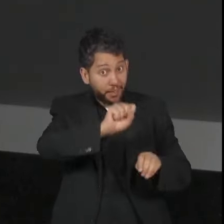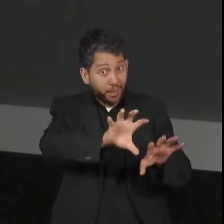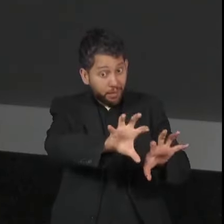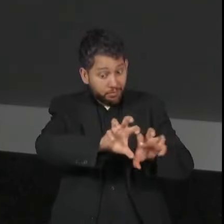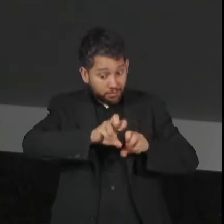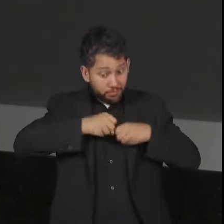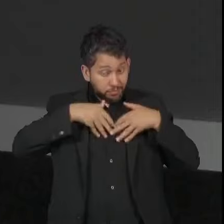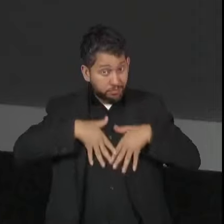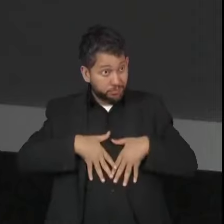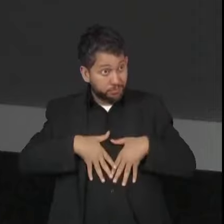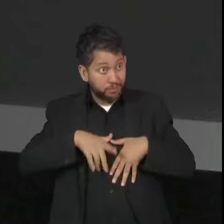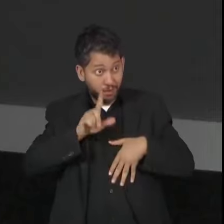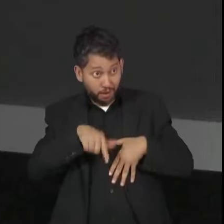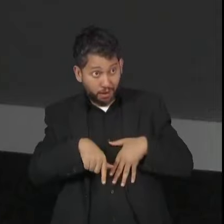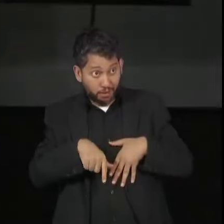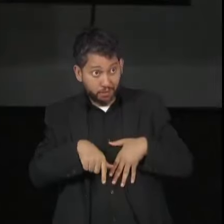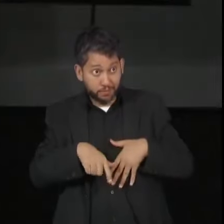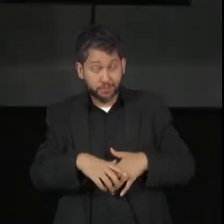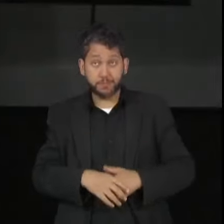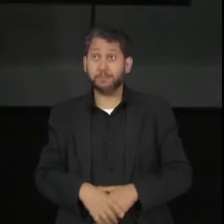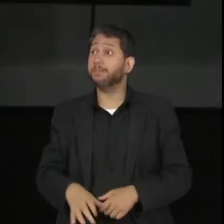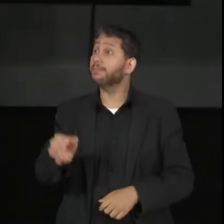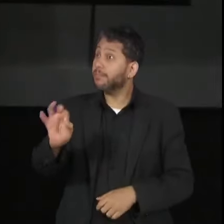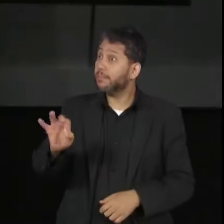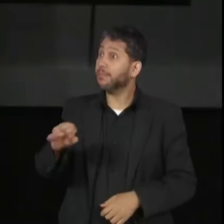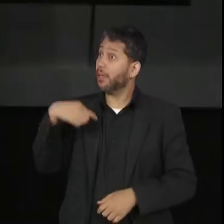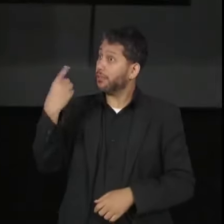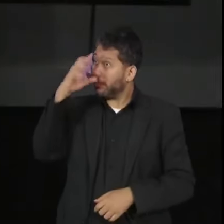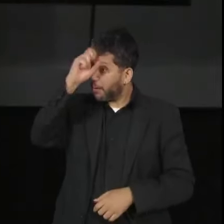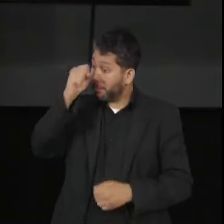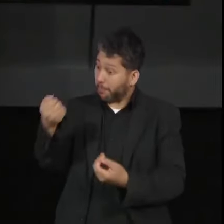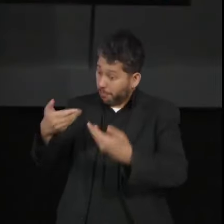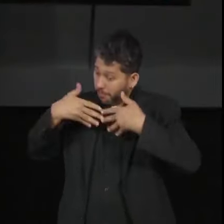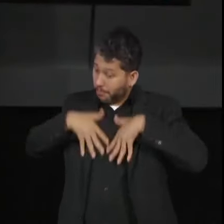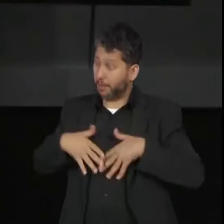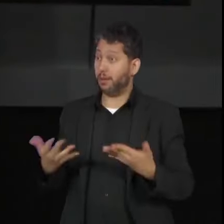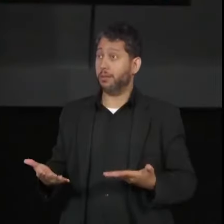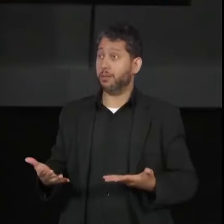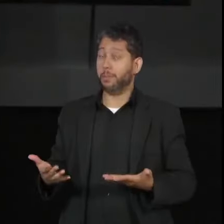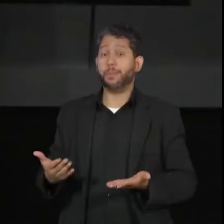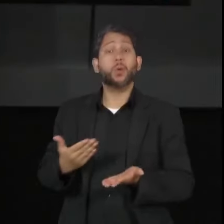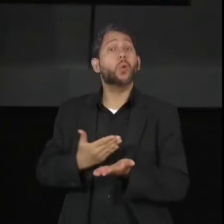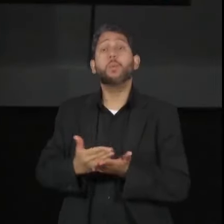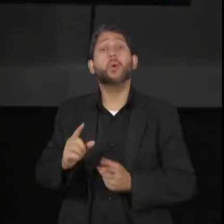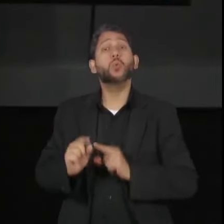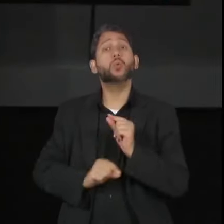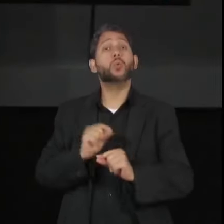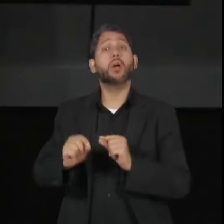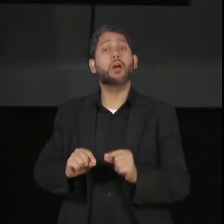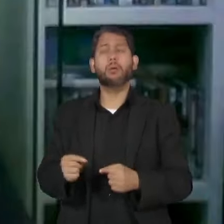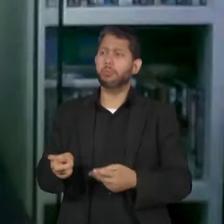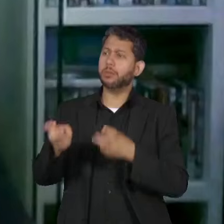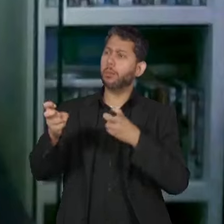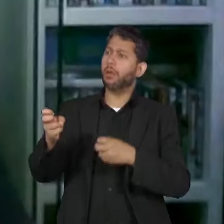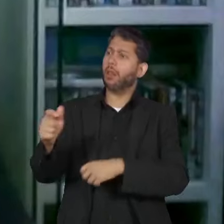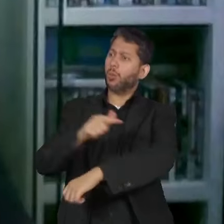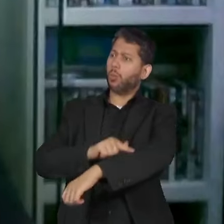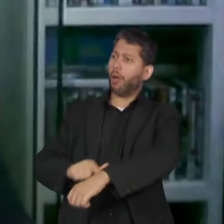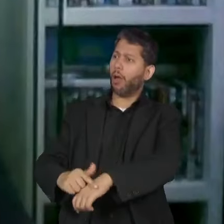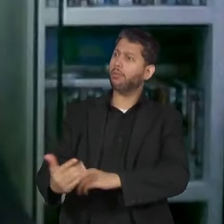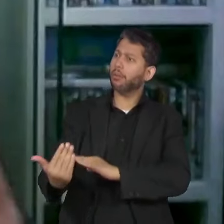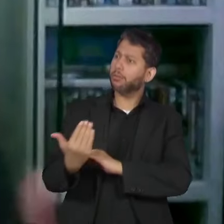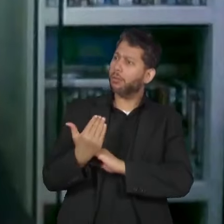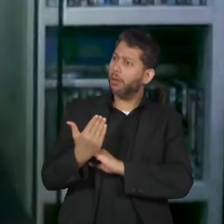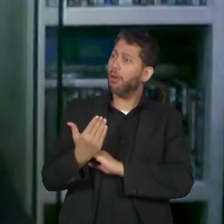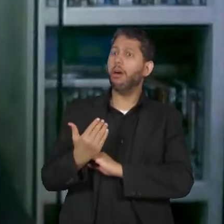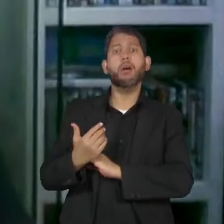essa gentileza de forma intencional. Sim, e se aprende e você começa a valorizar o ser